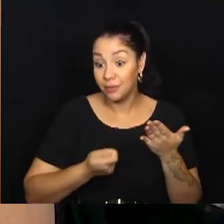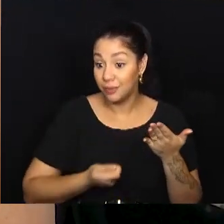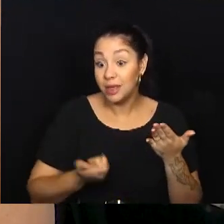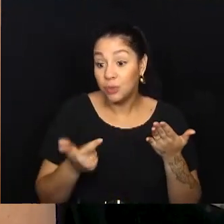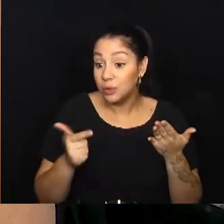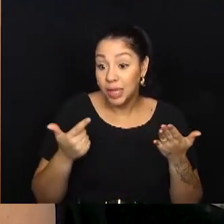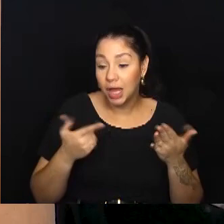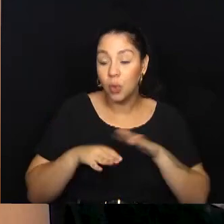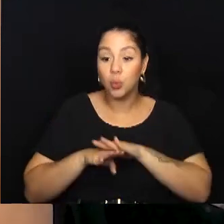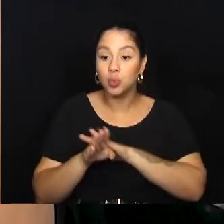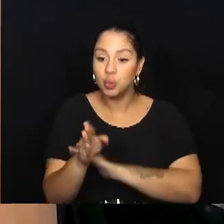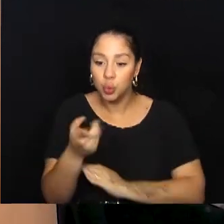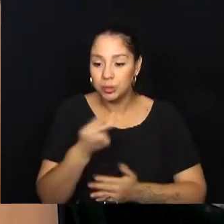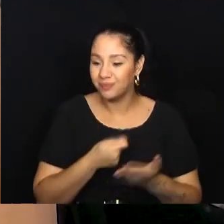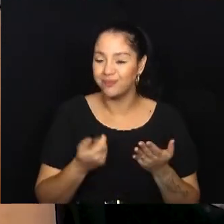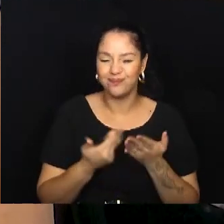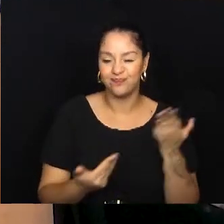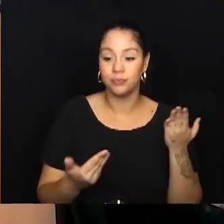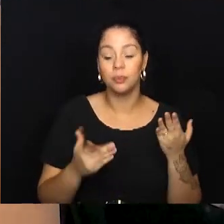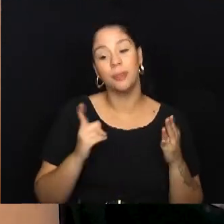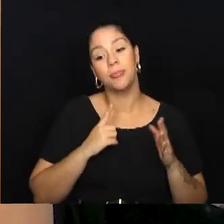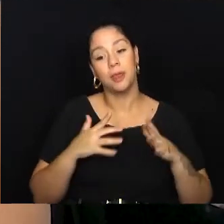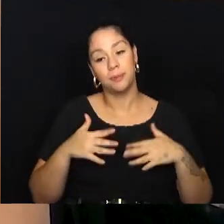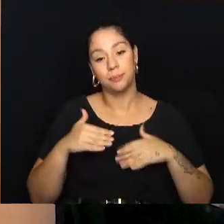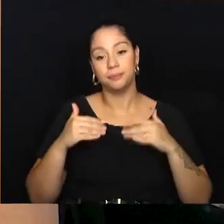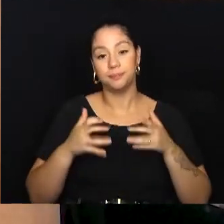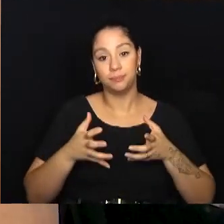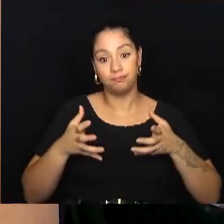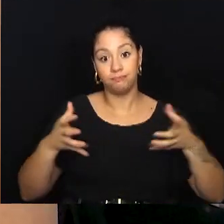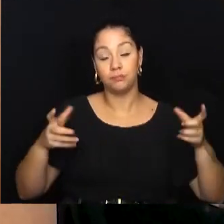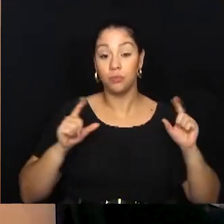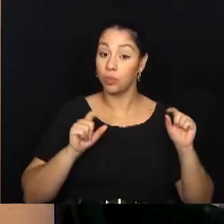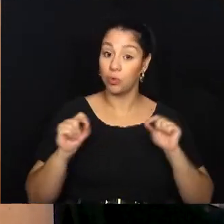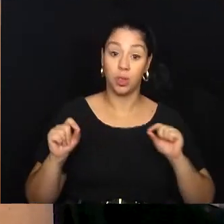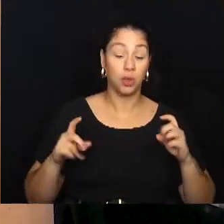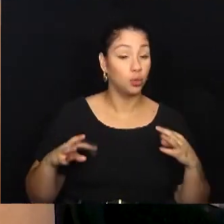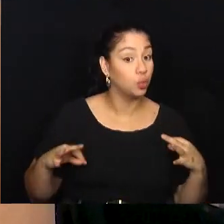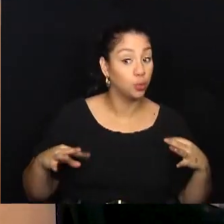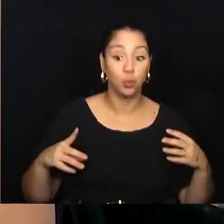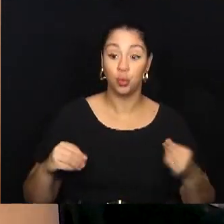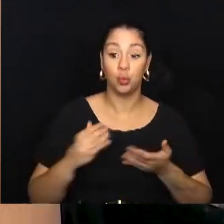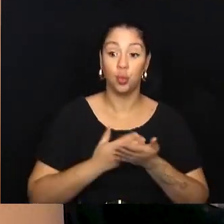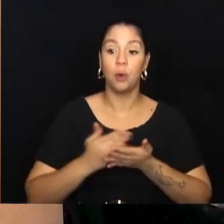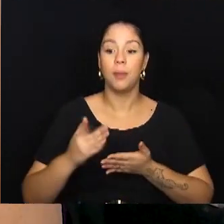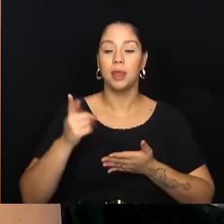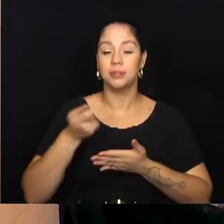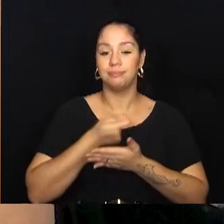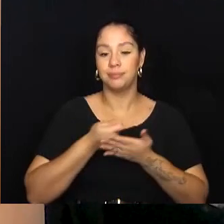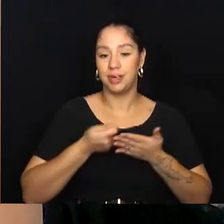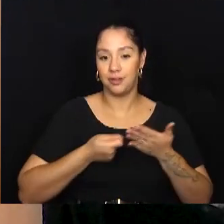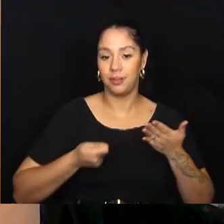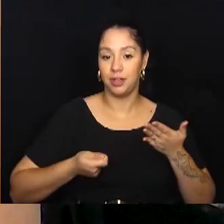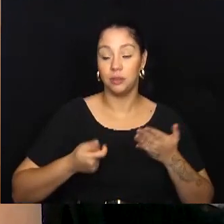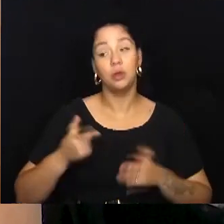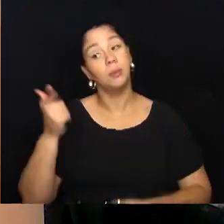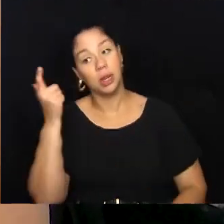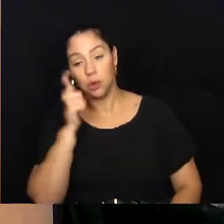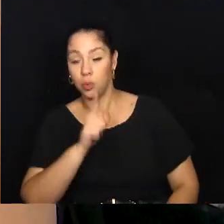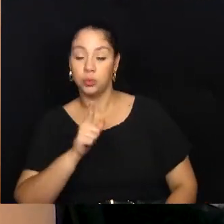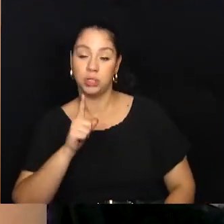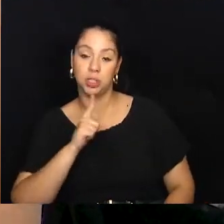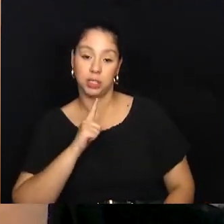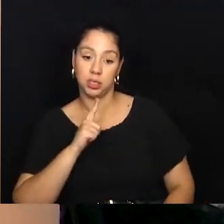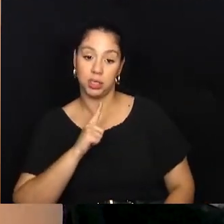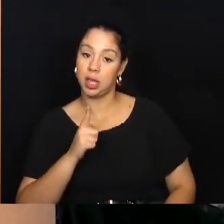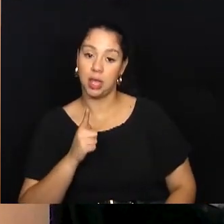chance de escrever, né? A gente não tem mais esse hábito de escrever. Só que cada vez mais a gente percebe que tudo começa com a escrita. Para que